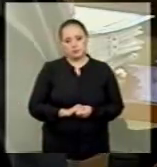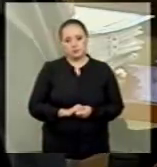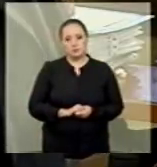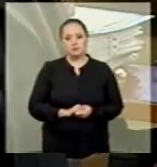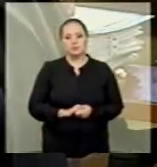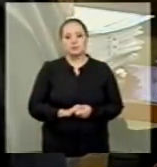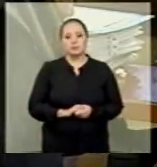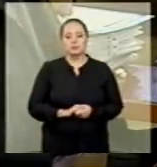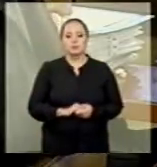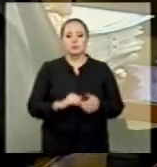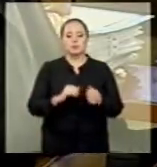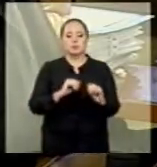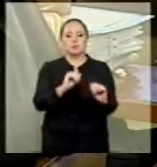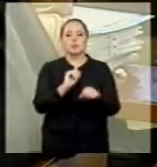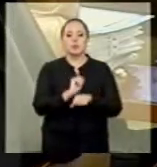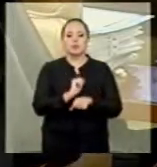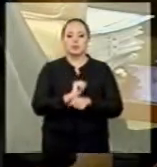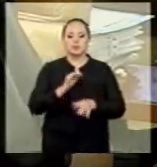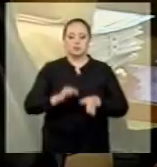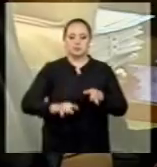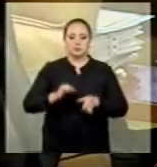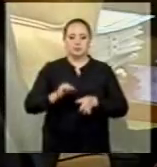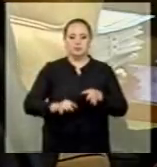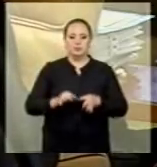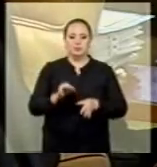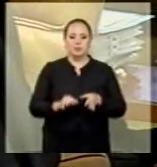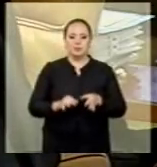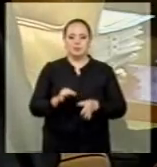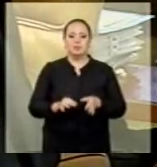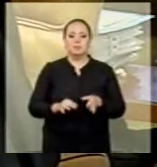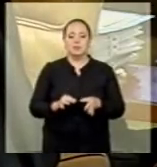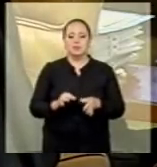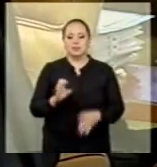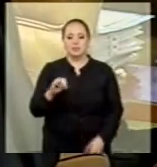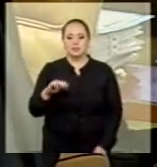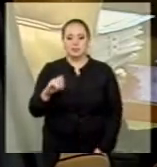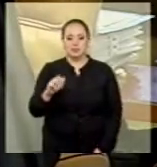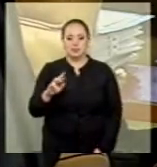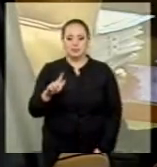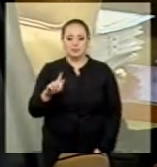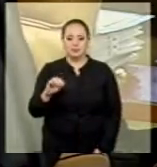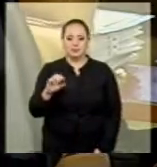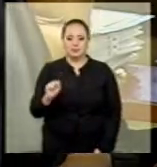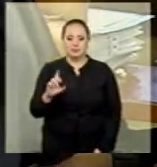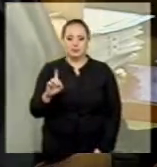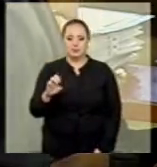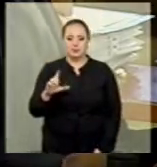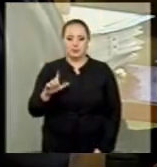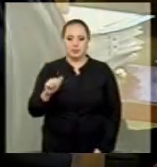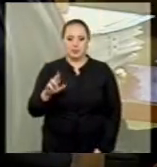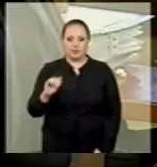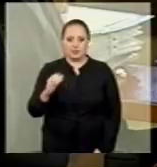Atualmente, aguarda-se julgamento de embargos de declaração, que já